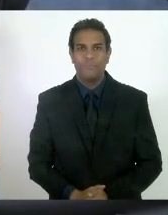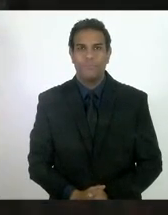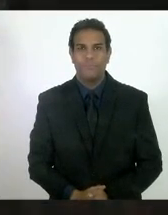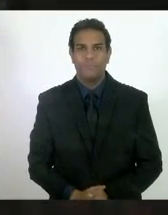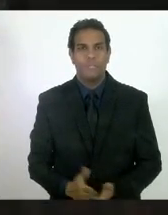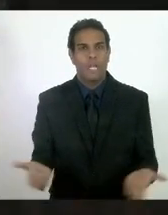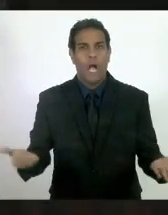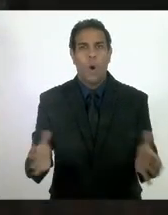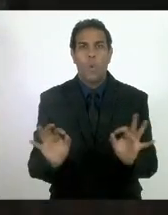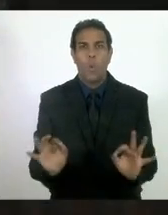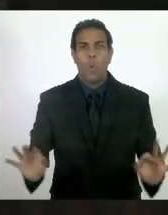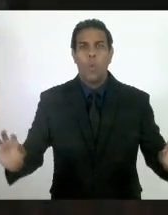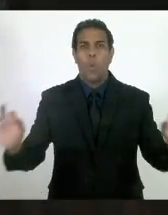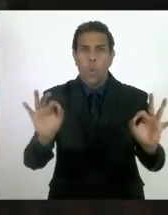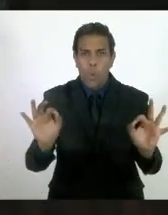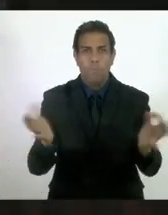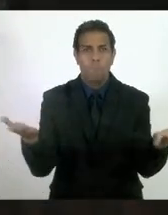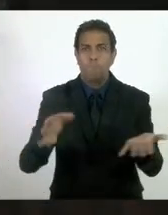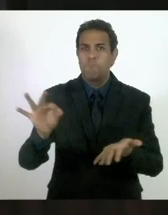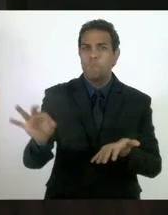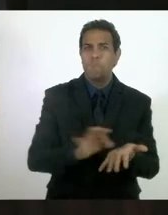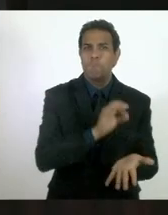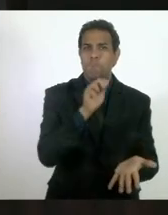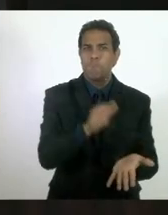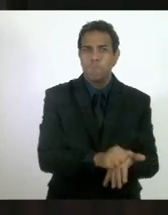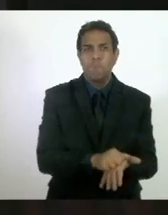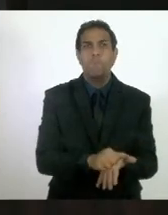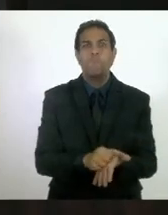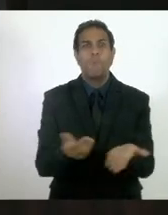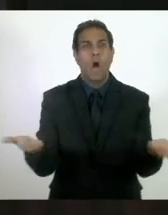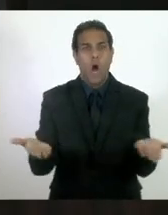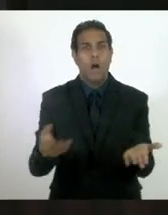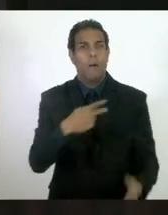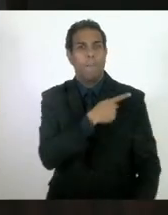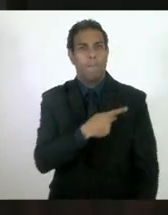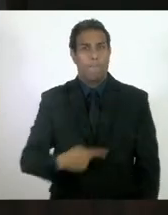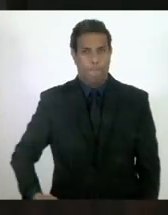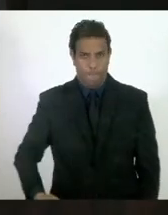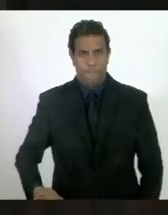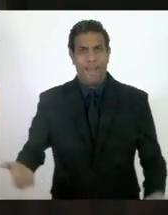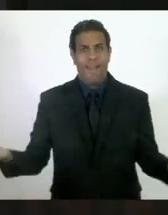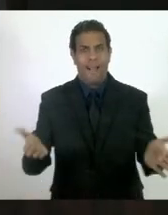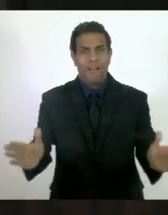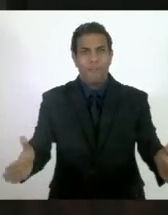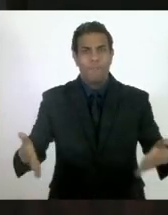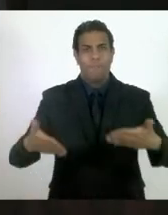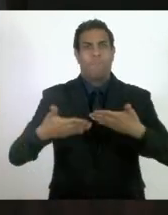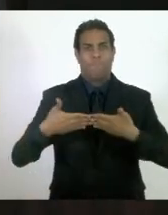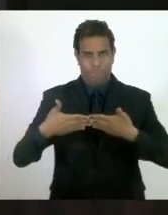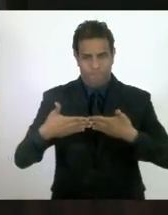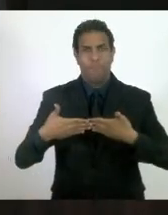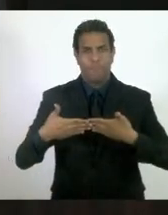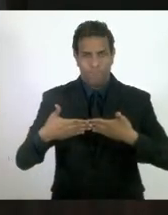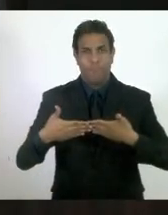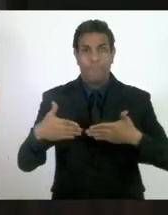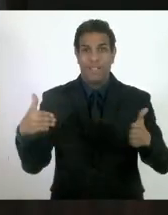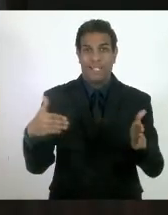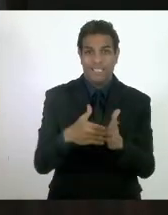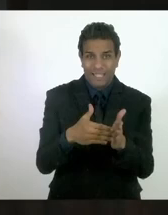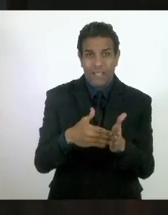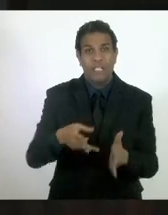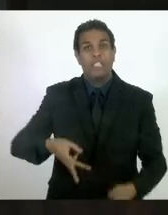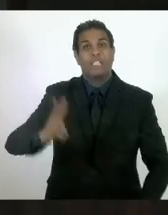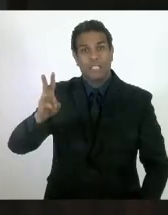e não havendo mais oradores inscritos a presidência suspende a presente sessão até às